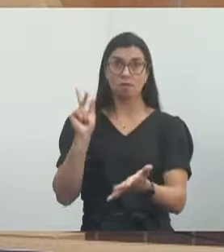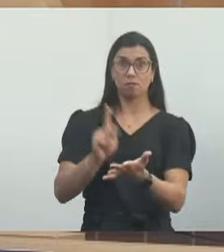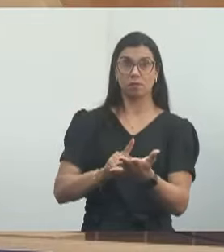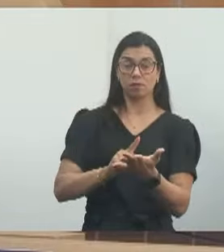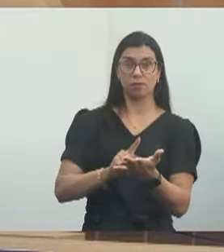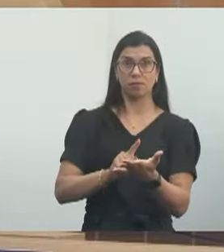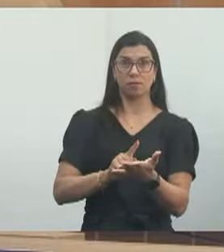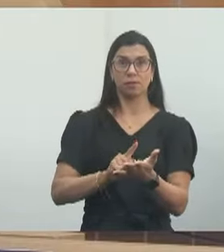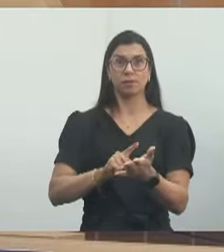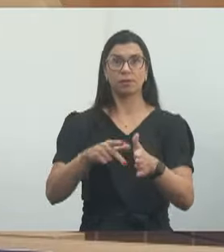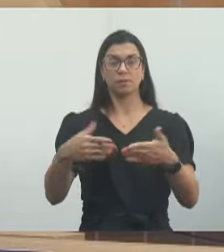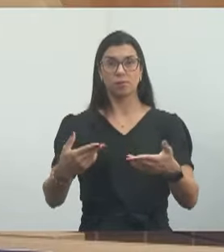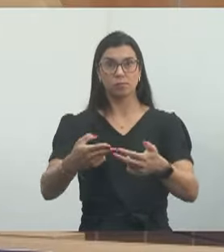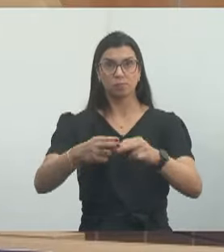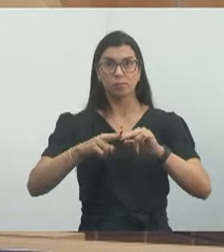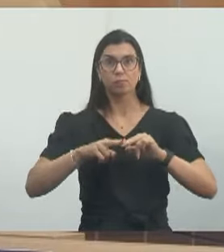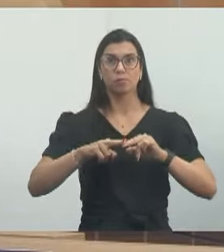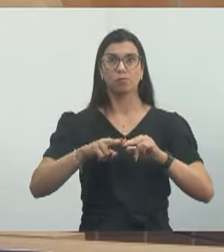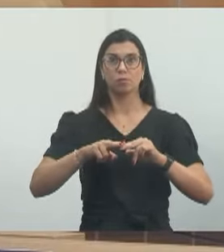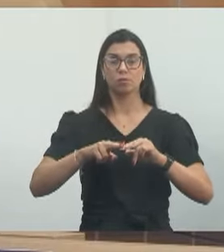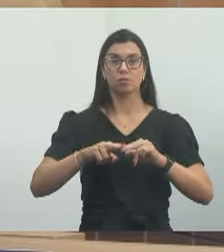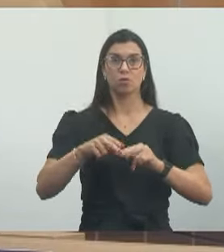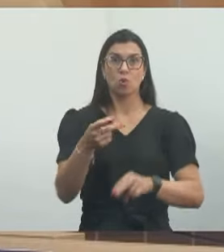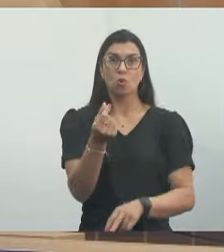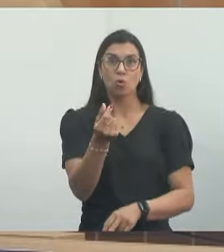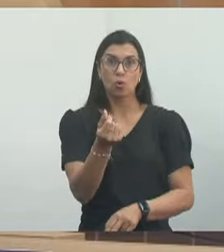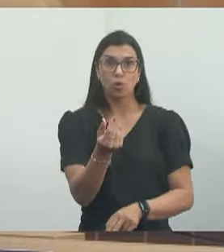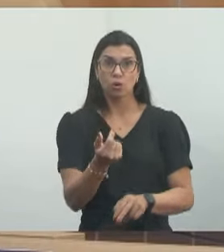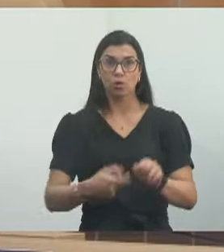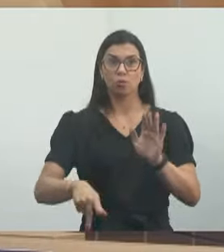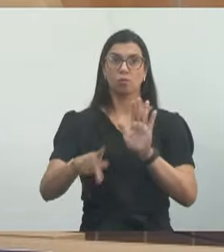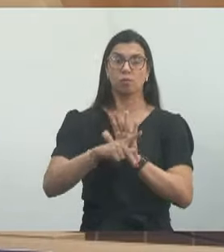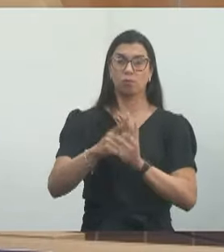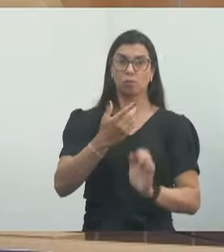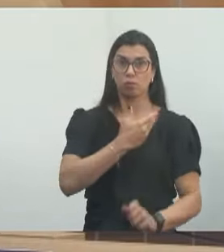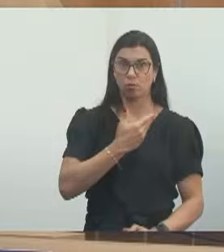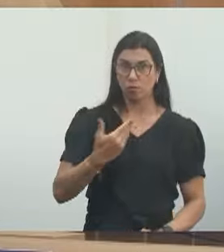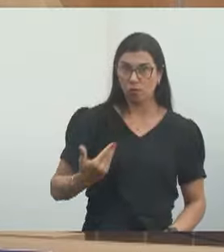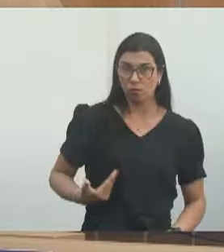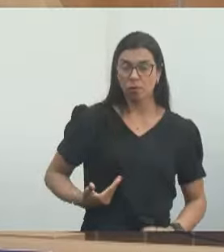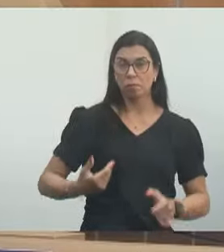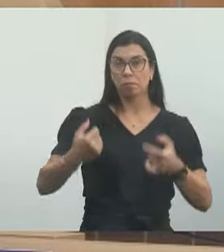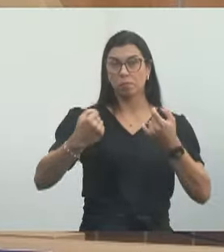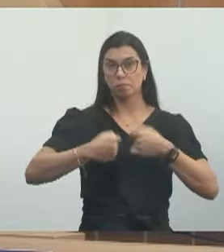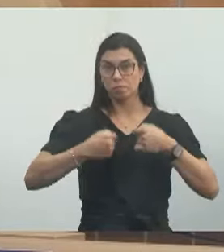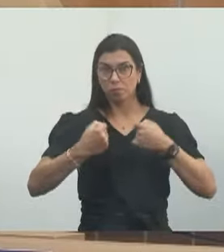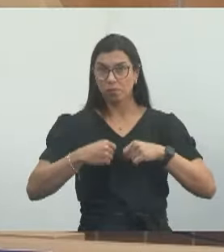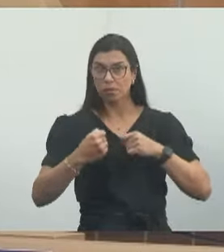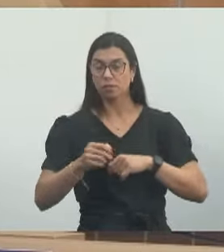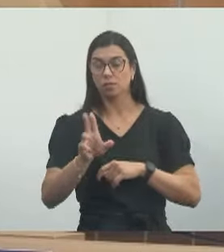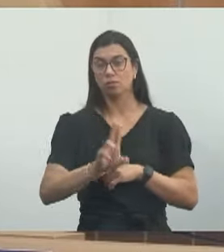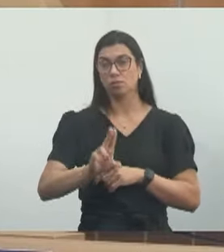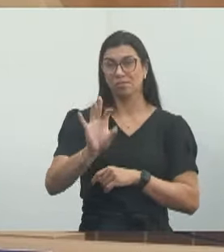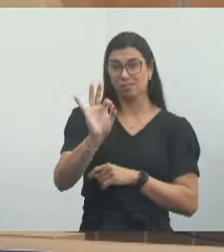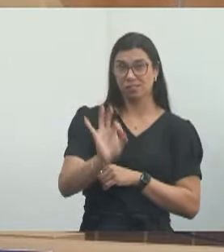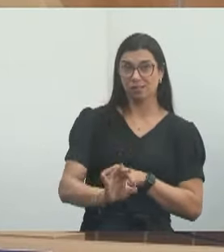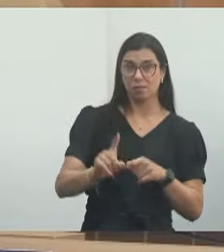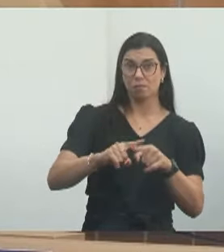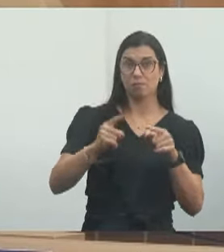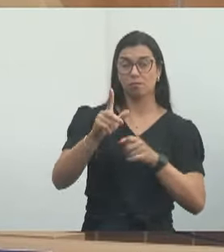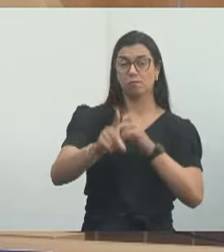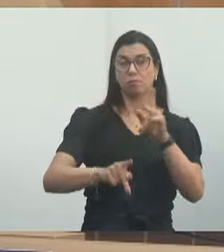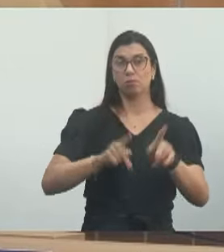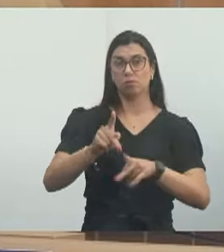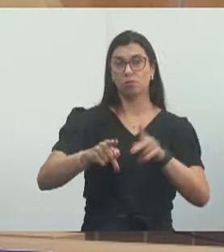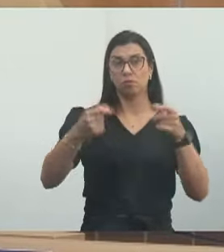Isso faz com que o dinheiro público seja bem aplicado e a população se